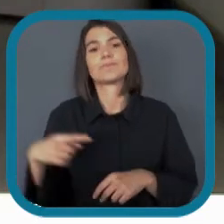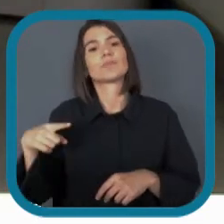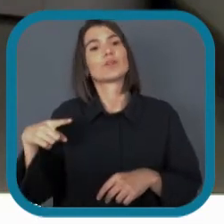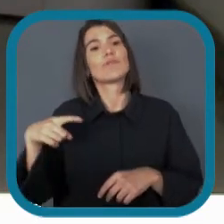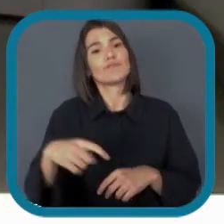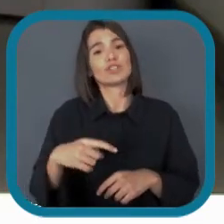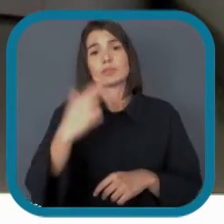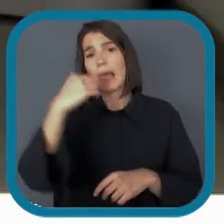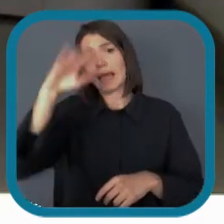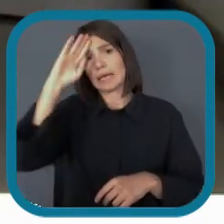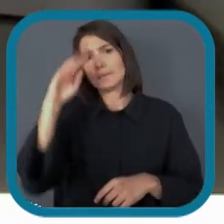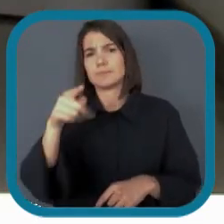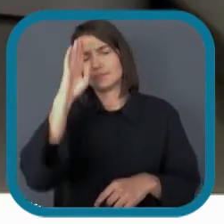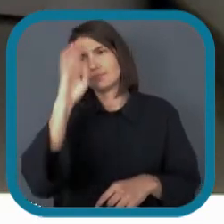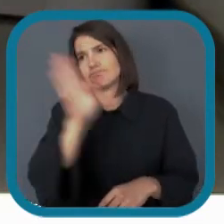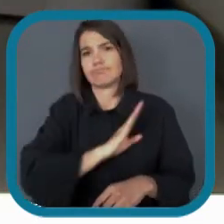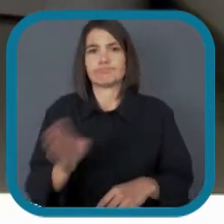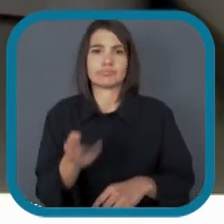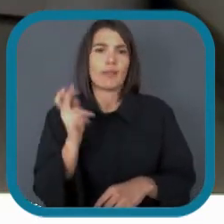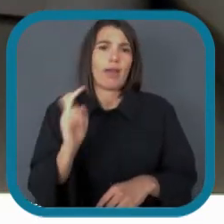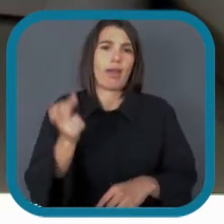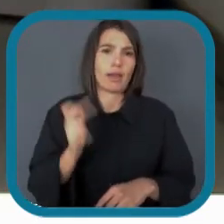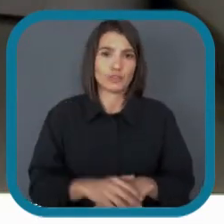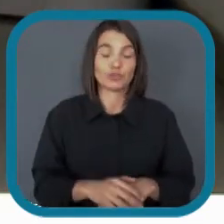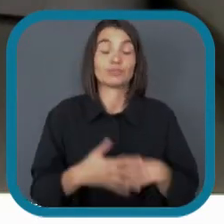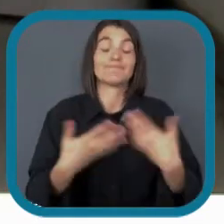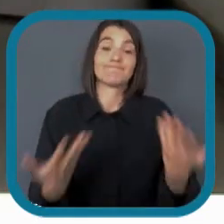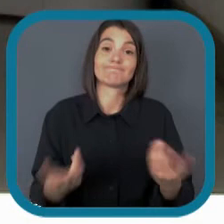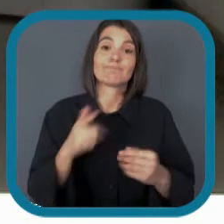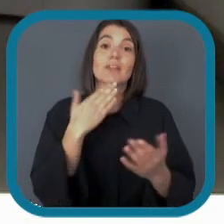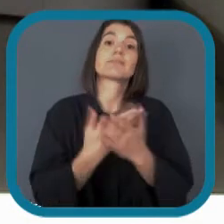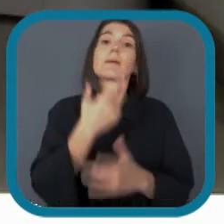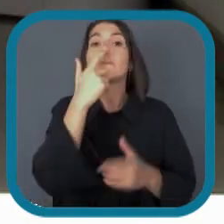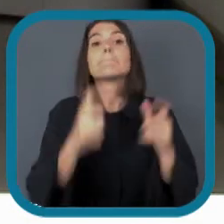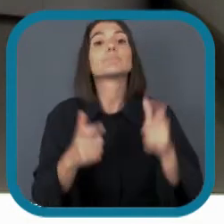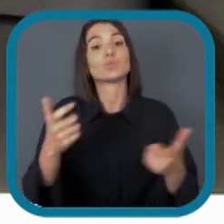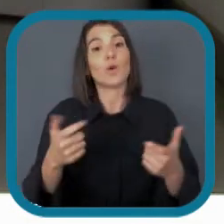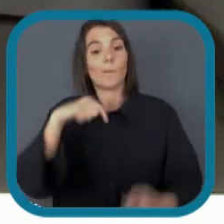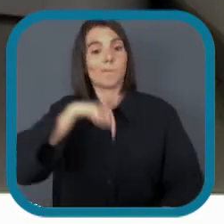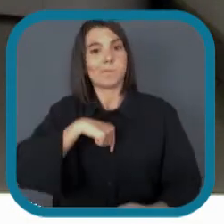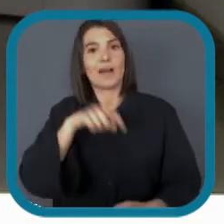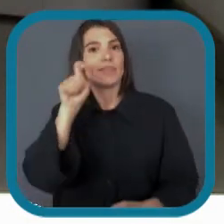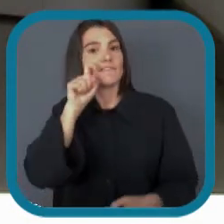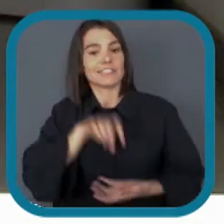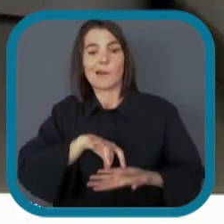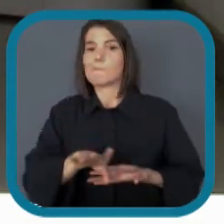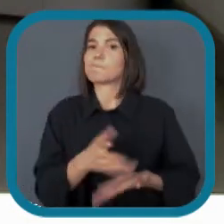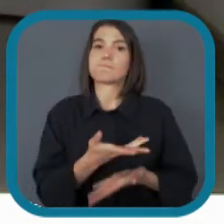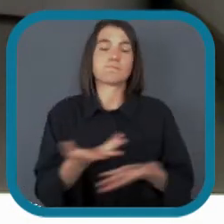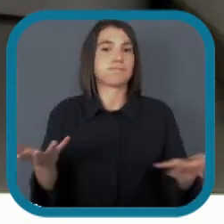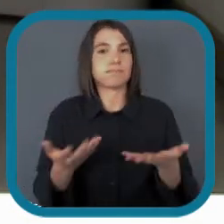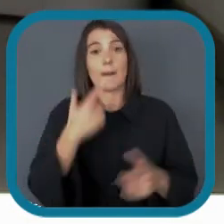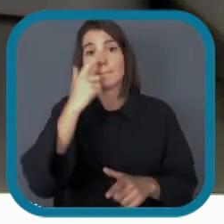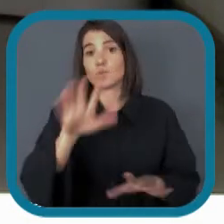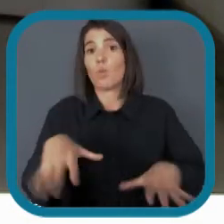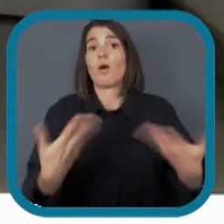O vírus influenza que provoca a gripe é conhecido há centenas de anos. Isto faz com que a população não tenha defesas contra a Covid-19